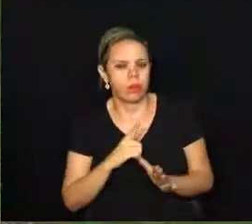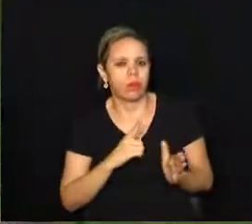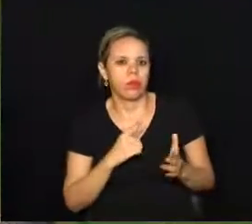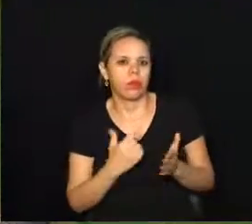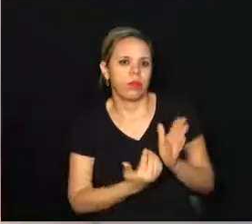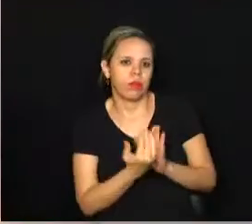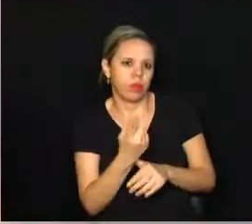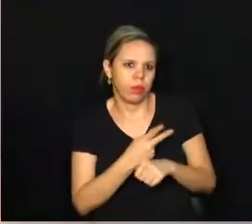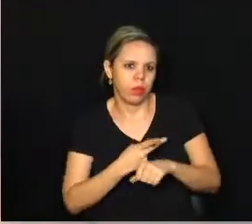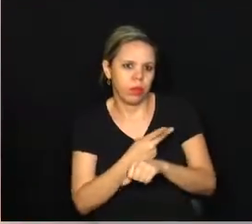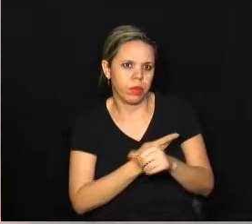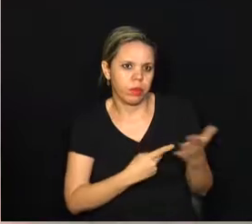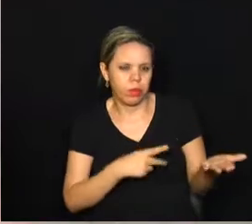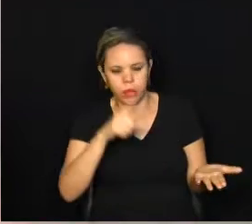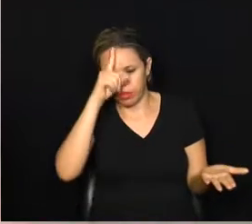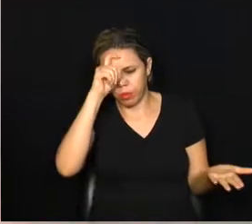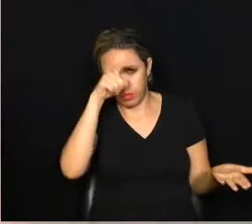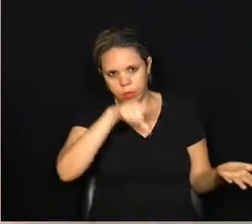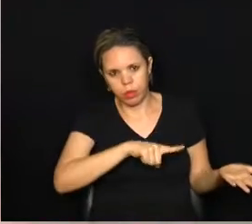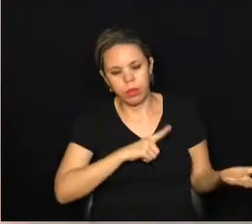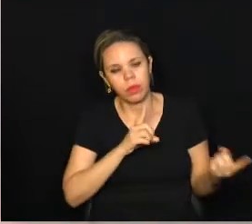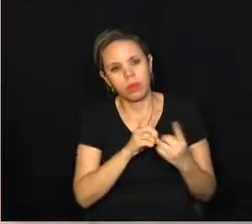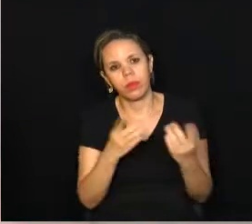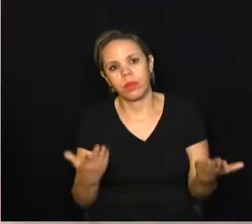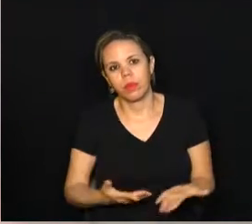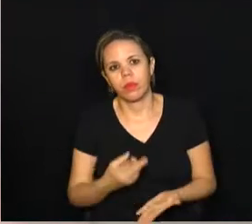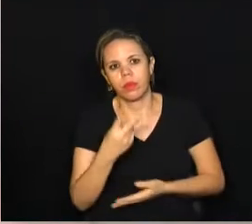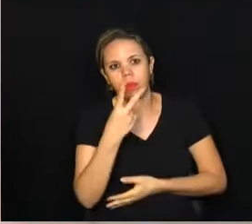da procura. O hospital está atendendo hoje em